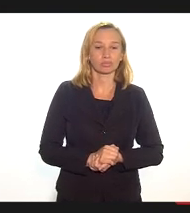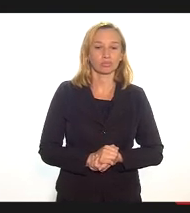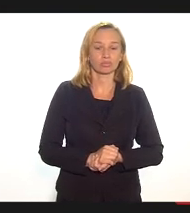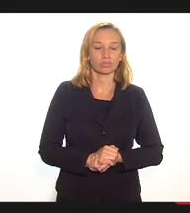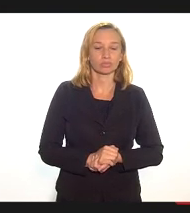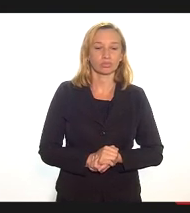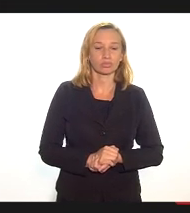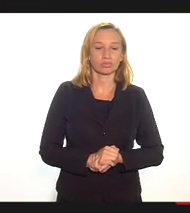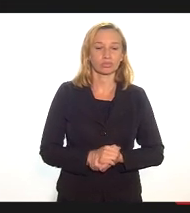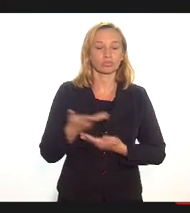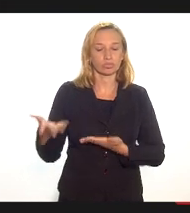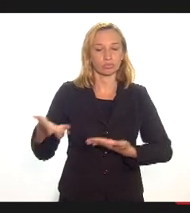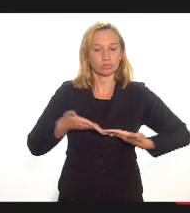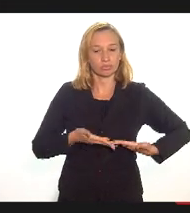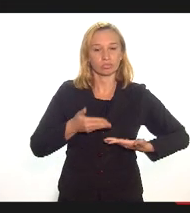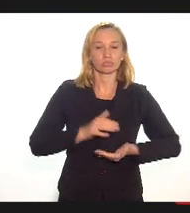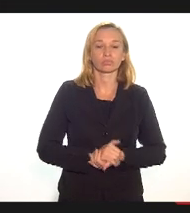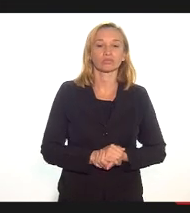e aí eu convido